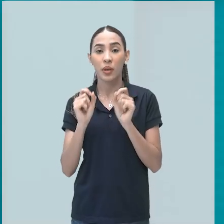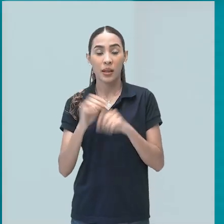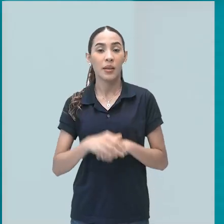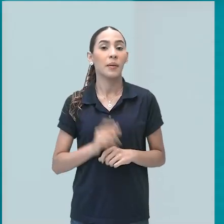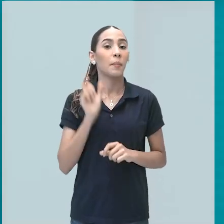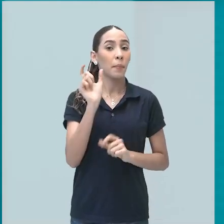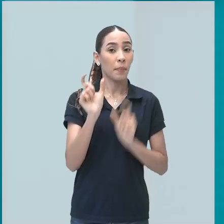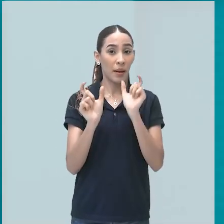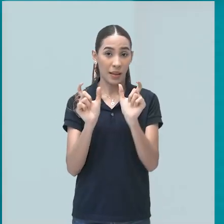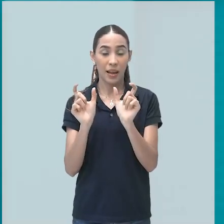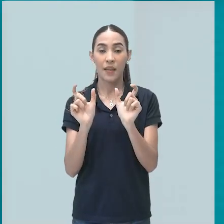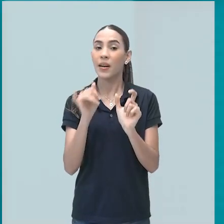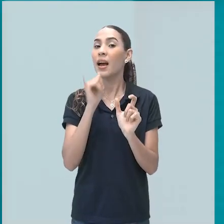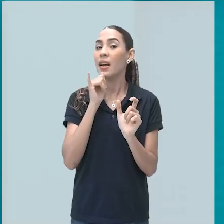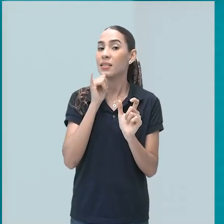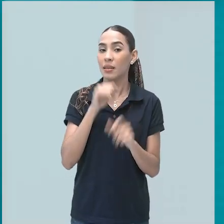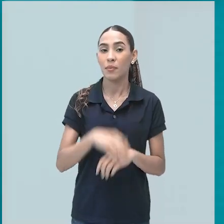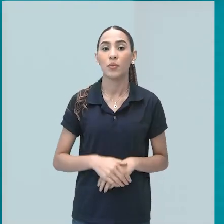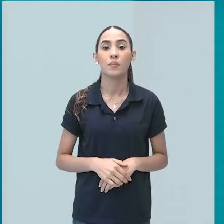de palavras como